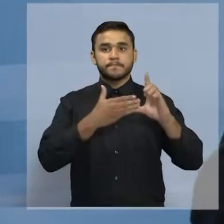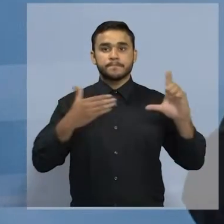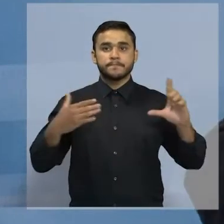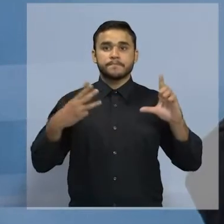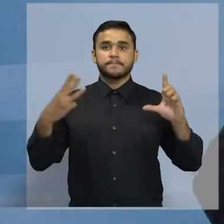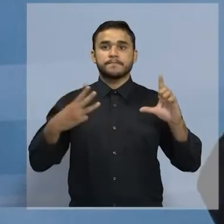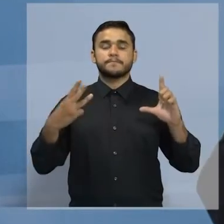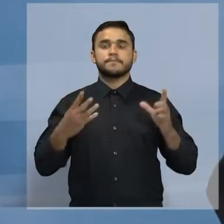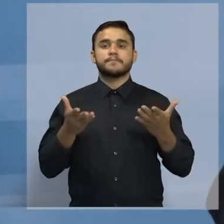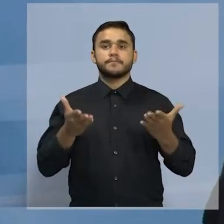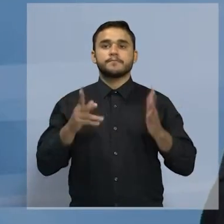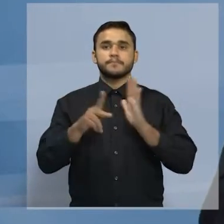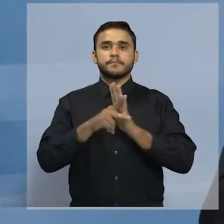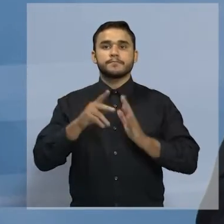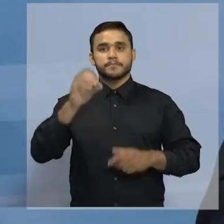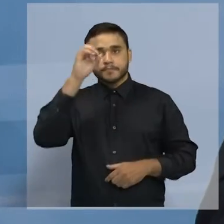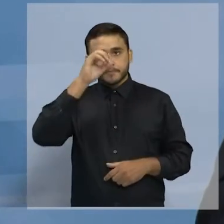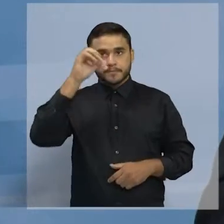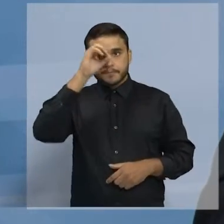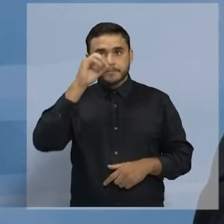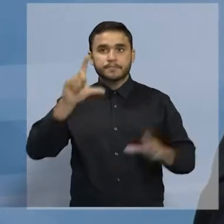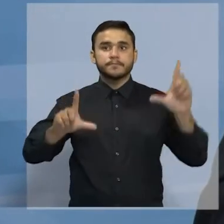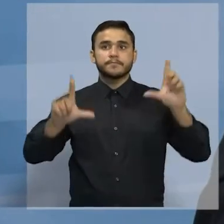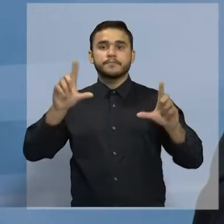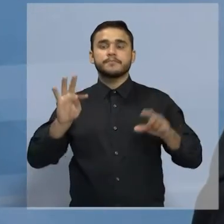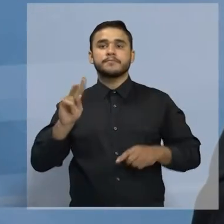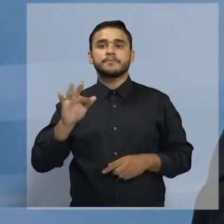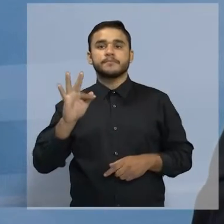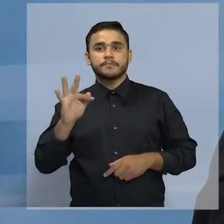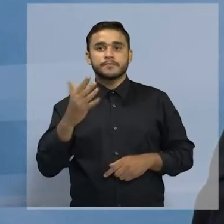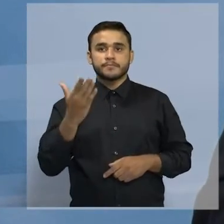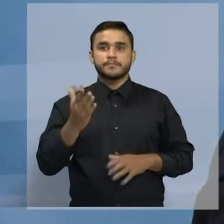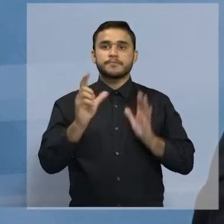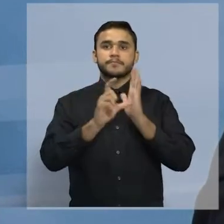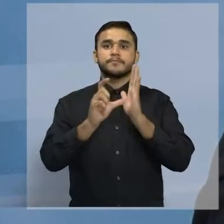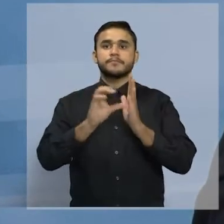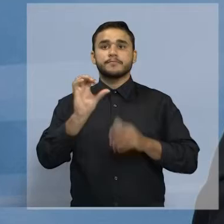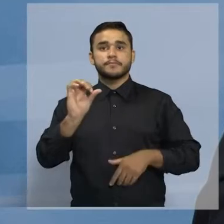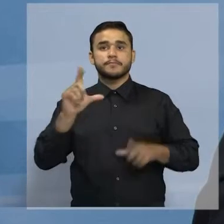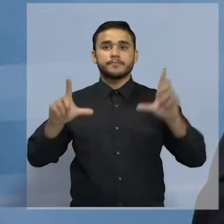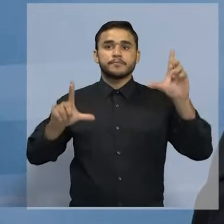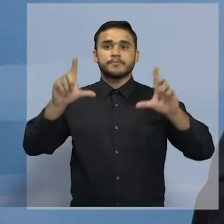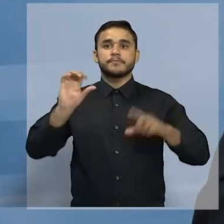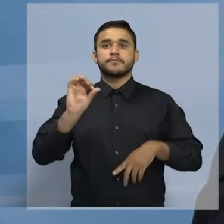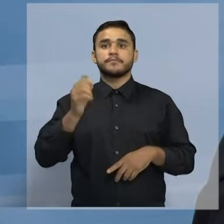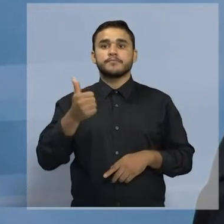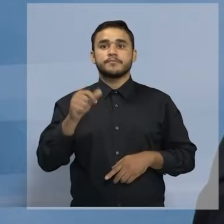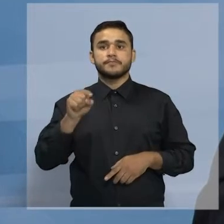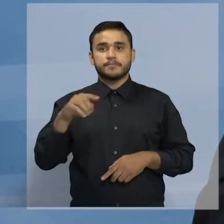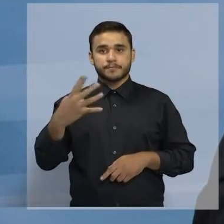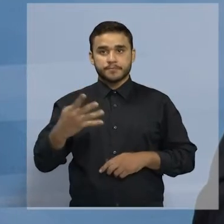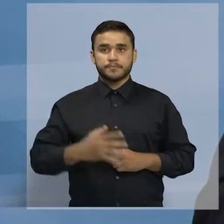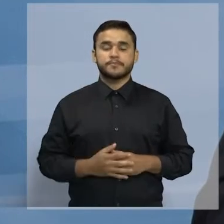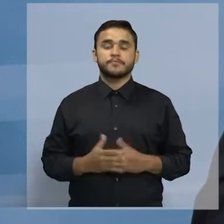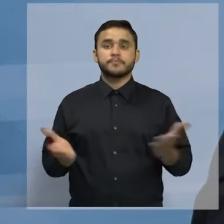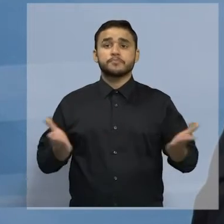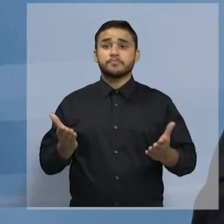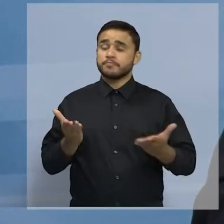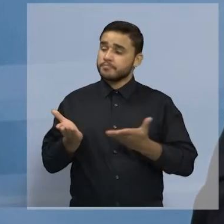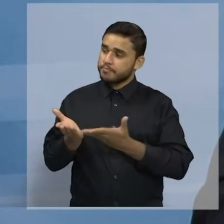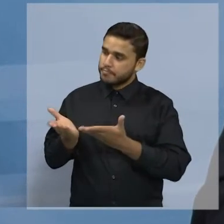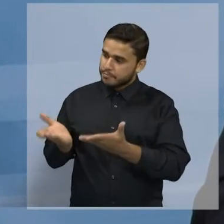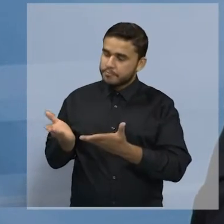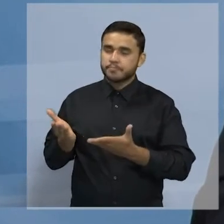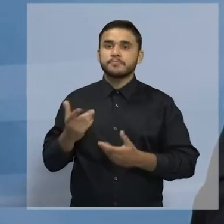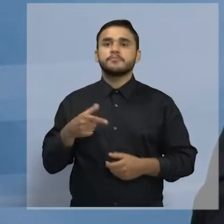Estamos de volta com o terceiro e último bloco do programa Observatório pela TV Fortaleza, canal 6 da Multiplay 61.4 Digital. Hoje com a